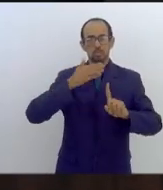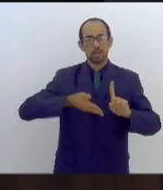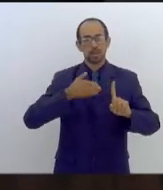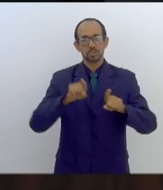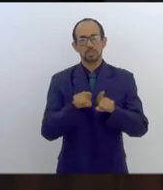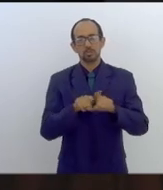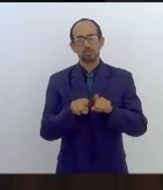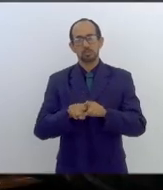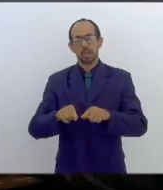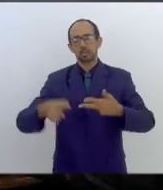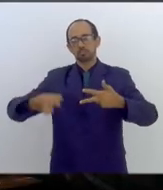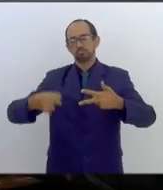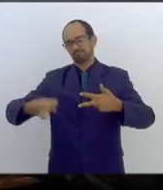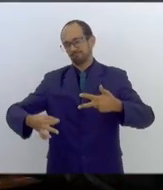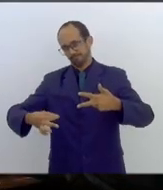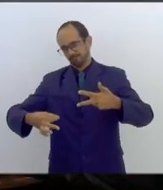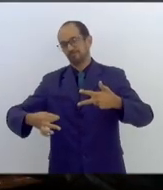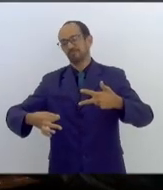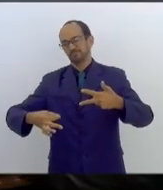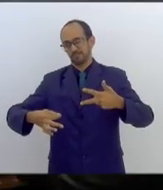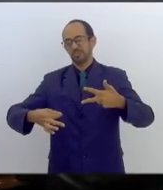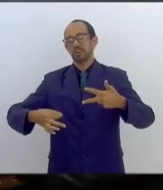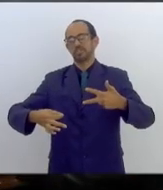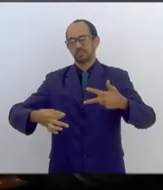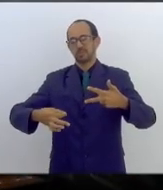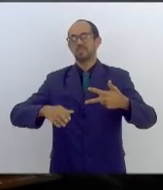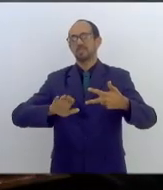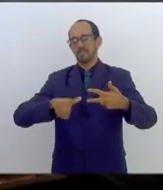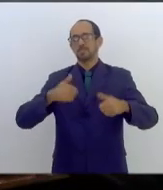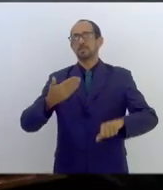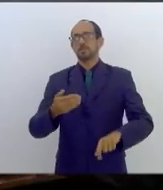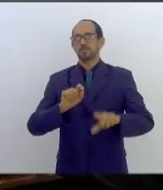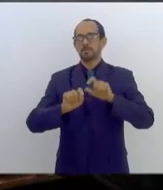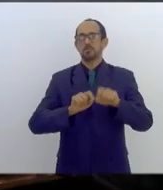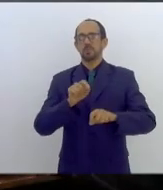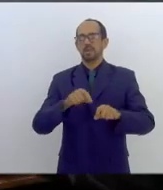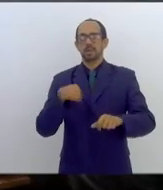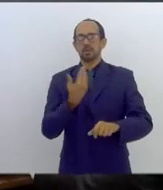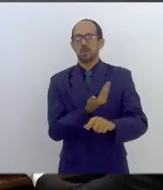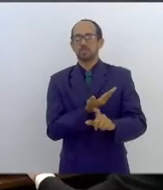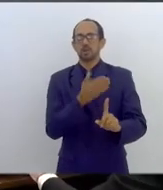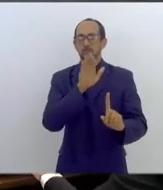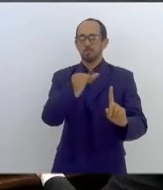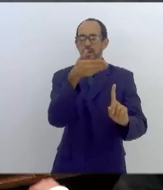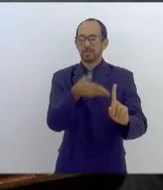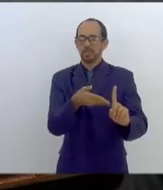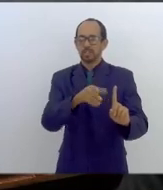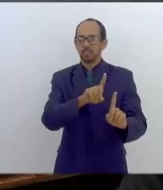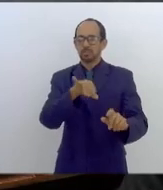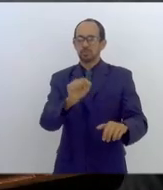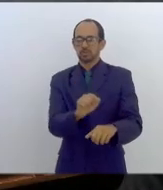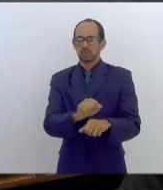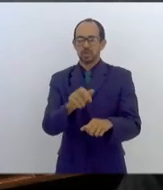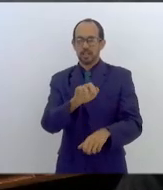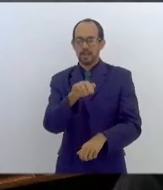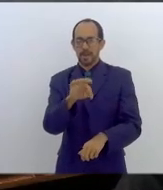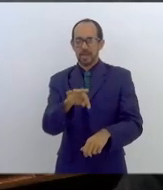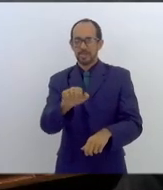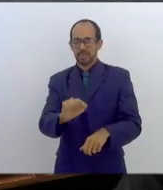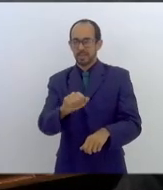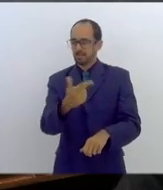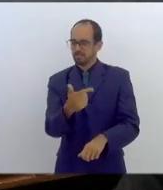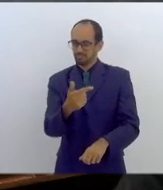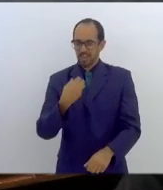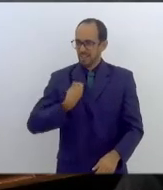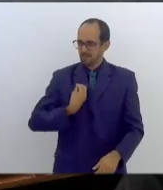o Tribunal de Justiça né Então a nossa homenageada do dia Doutora Renata não estava mas vamos